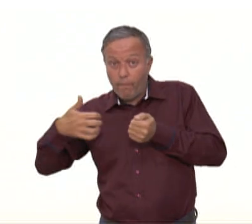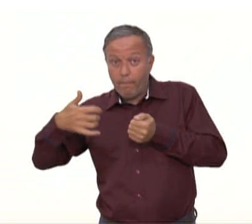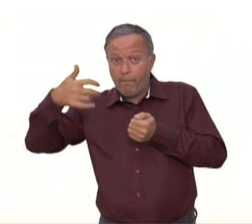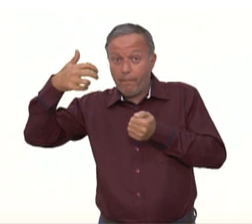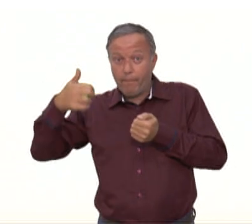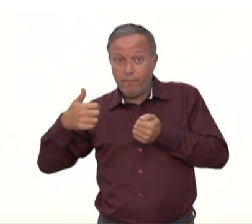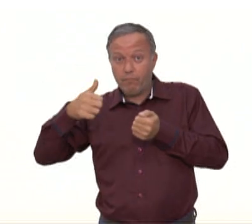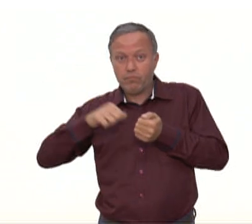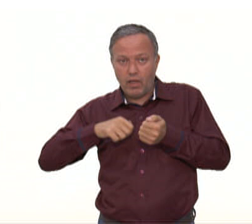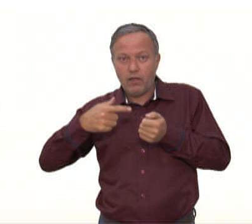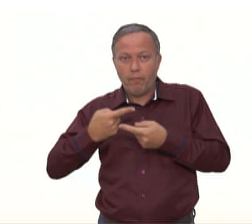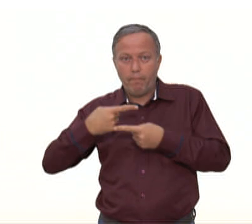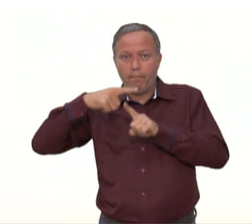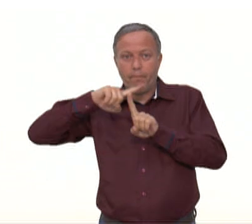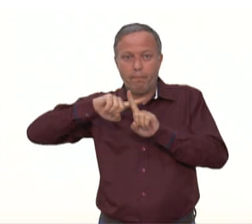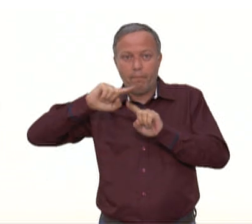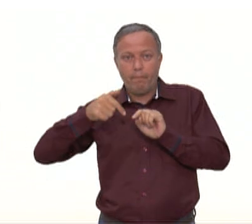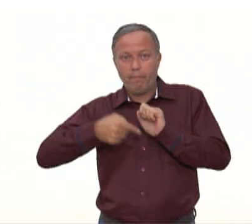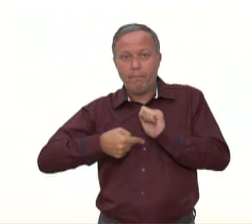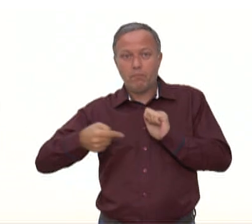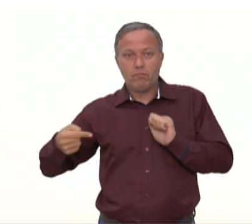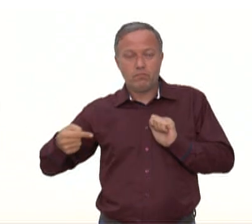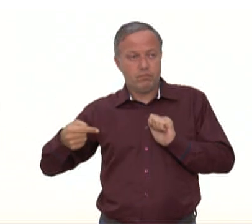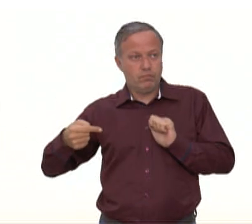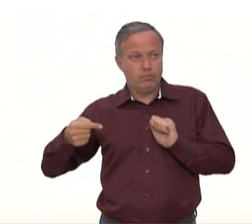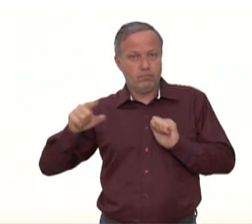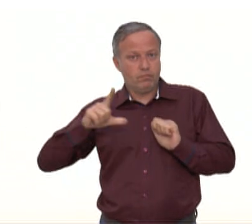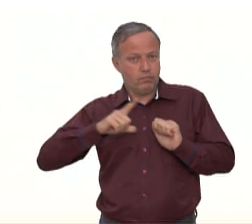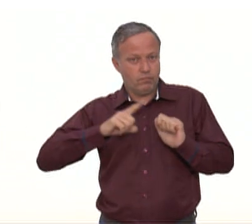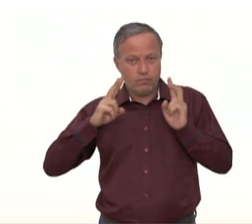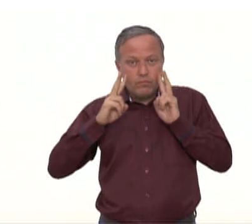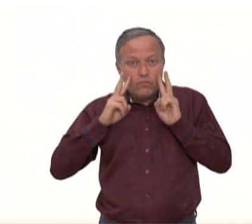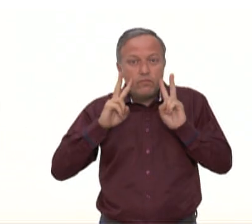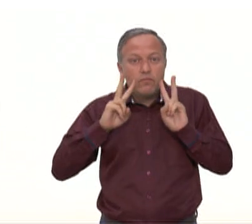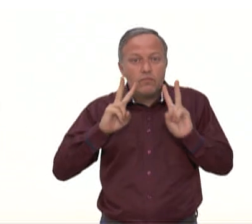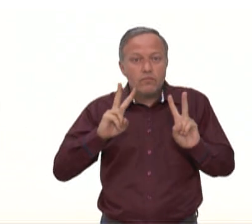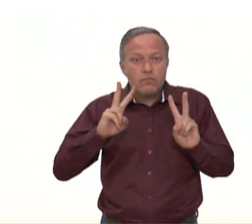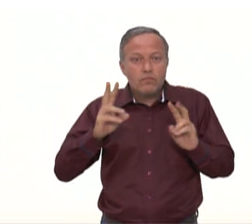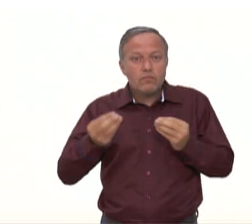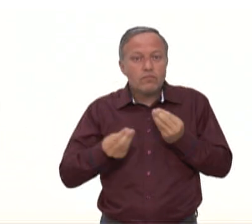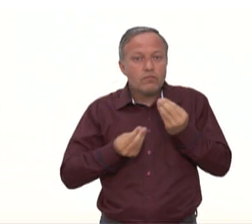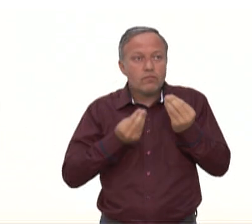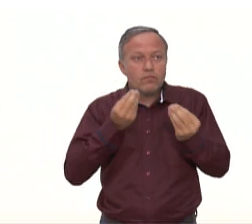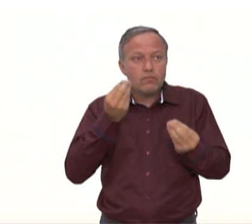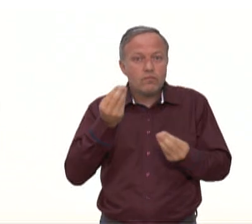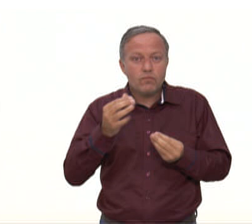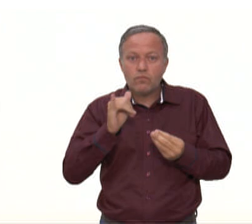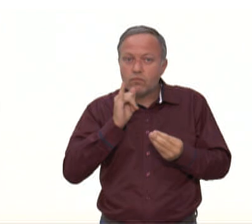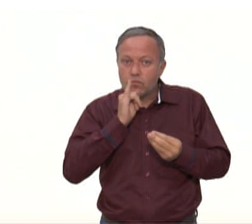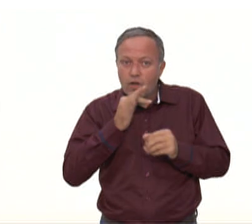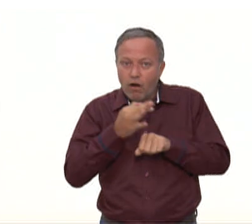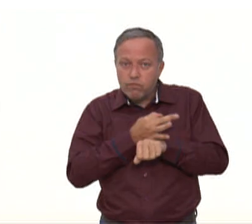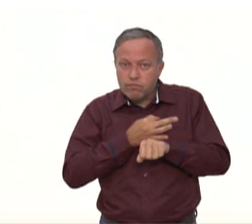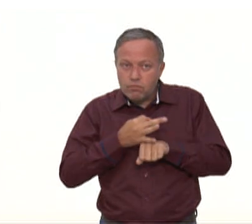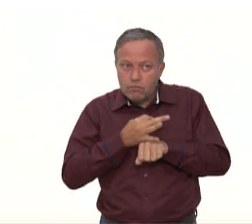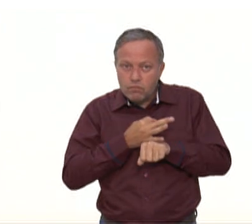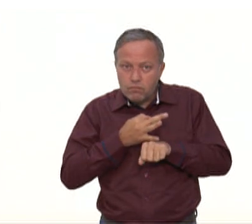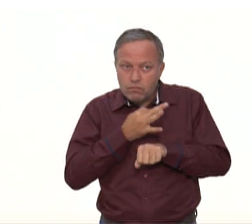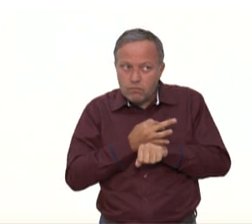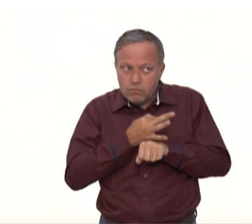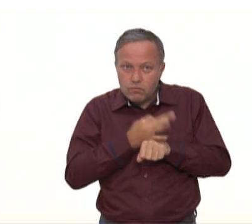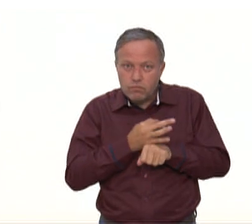que outros. Então temos ali, a imagem acaba sendo representada como uma barra de ferro muito utilizada